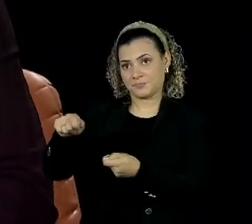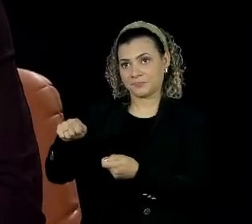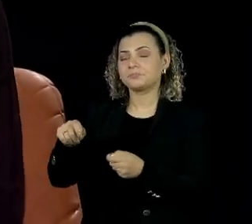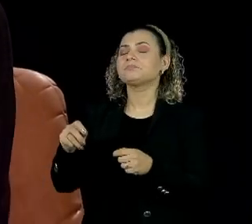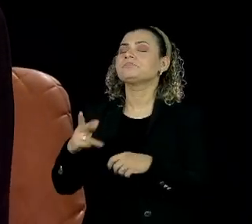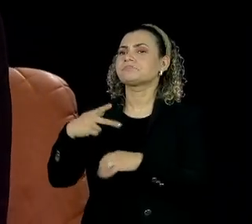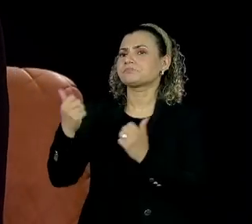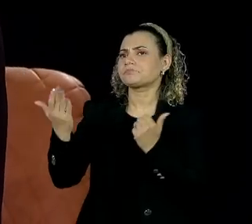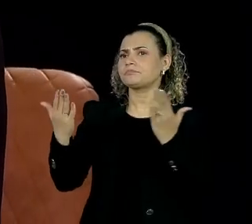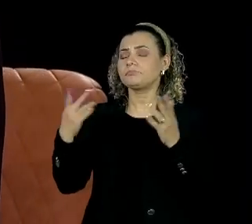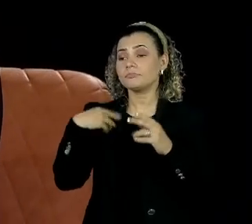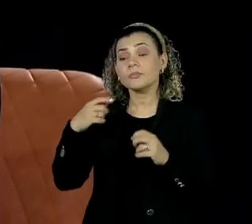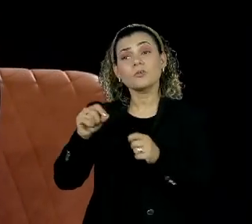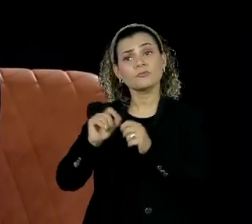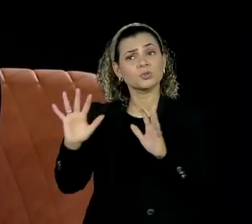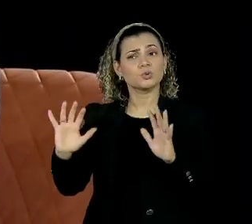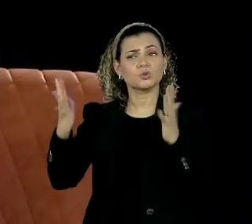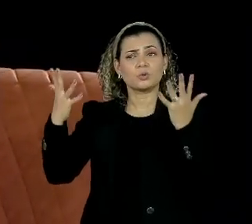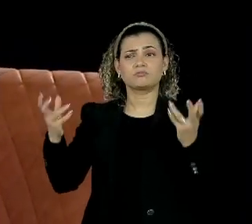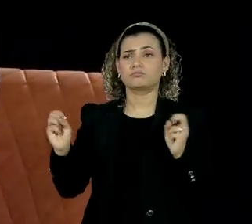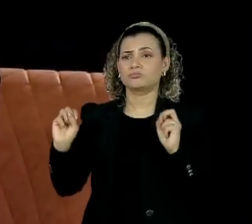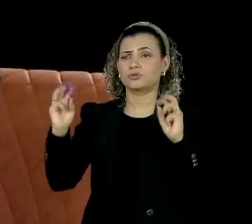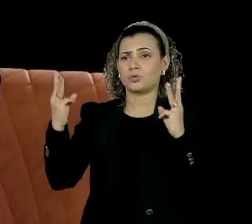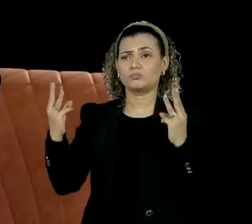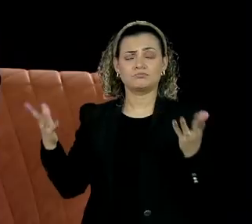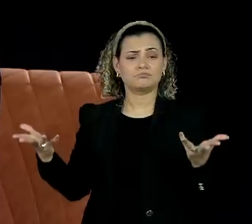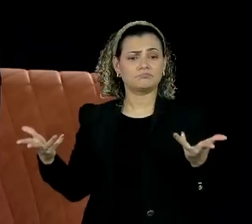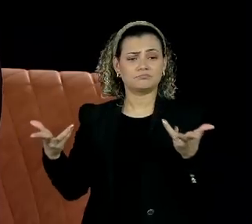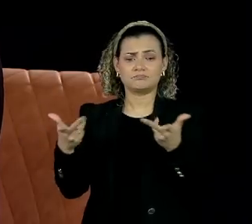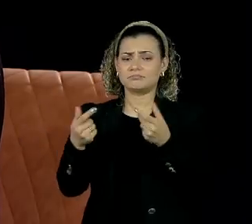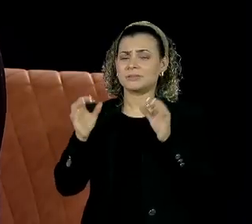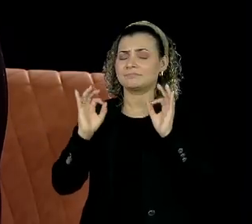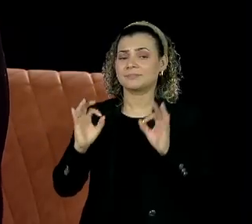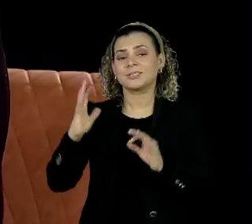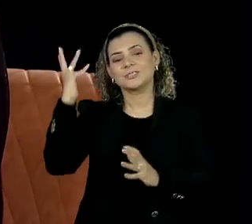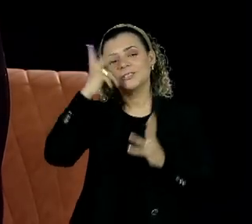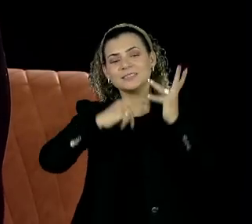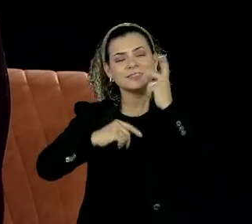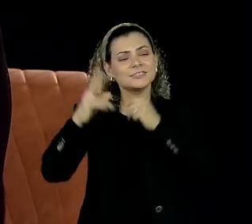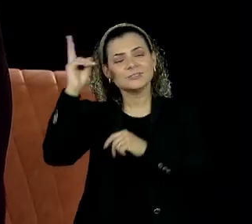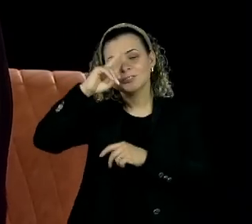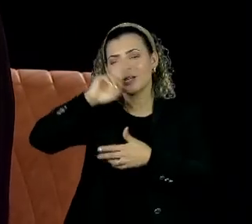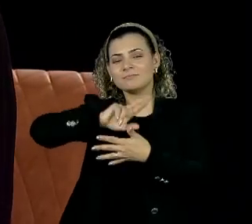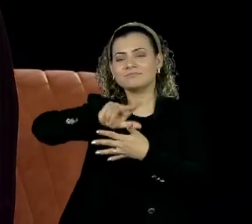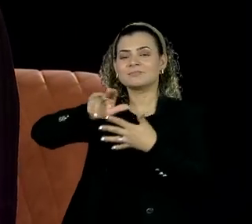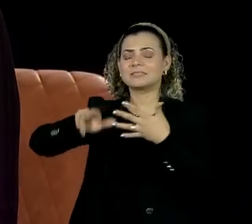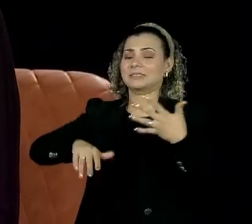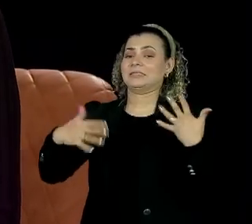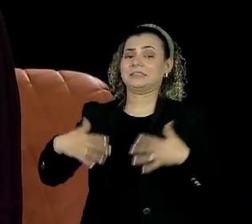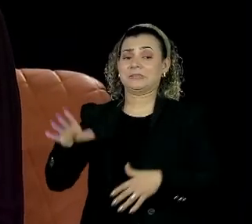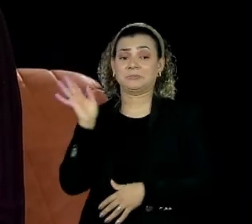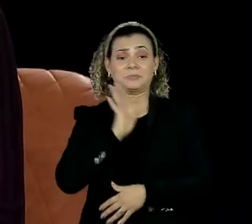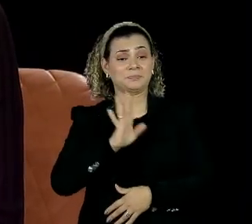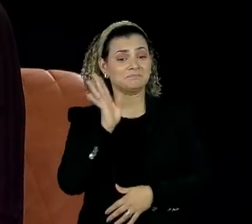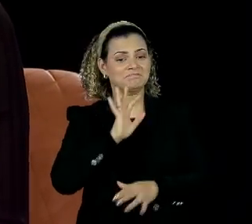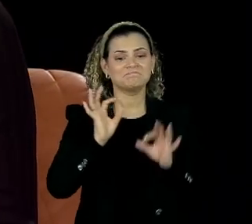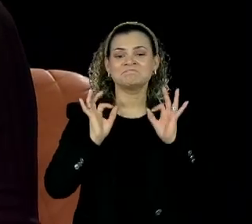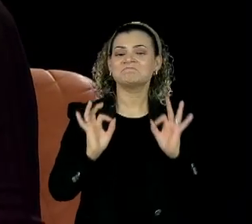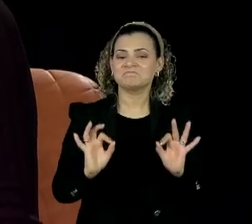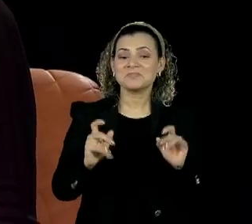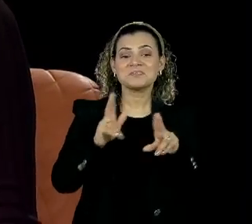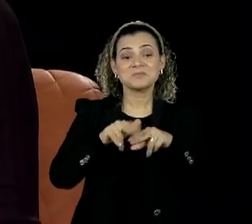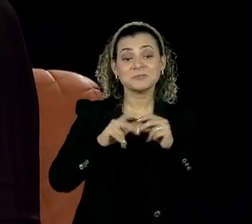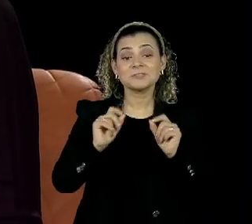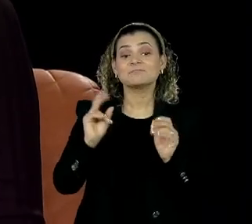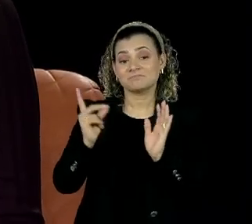um show incrível em Montreux. Tem histórias lindas, assim. Foi muito bacana, assim, o que aconteceu. Mas eu